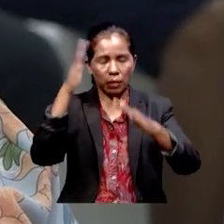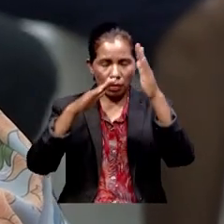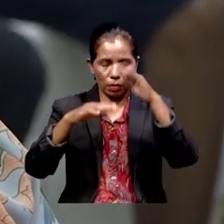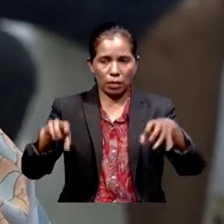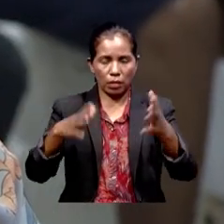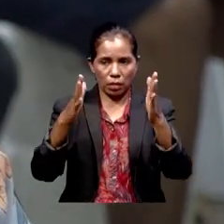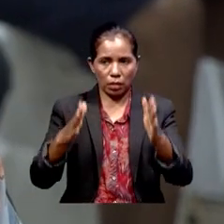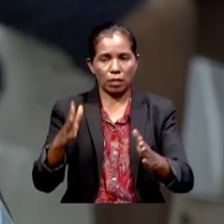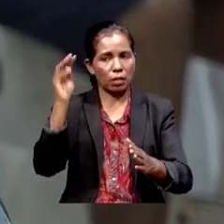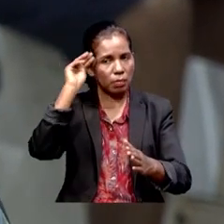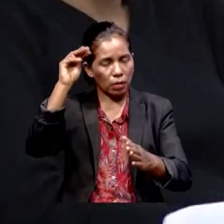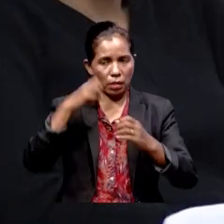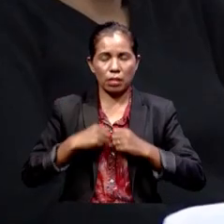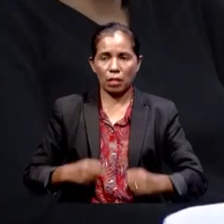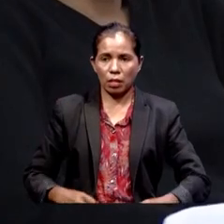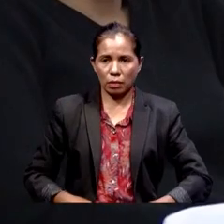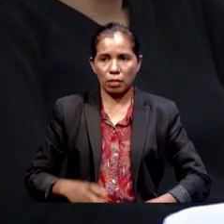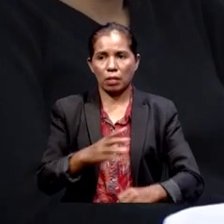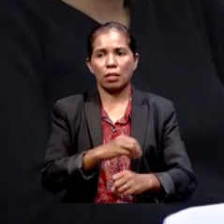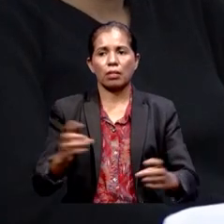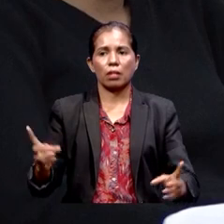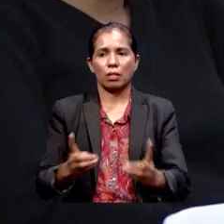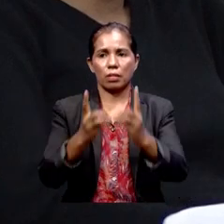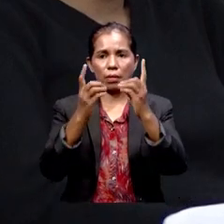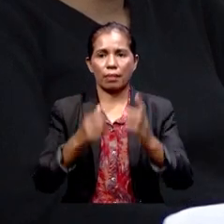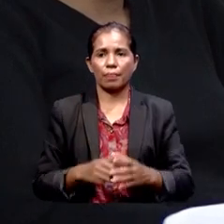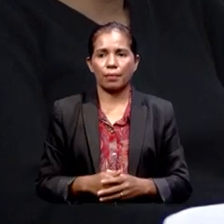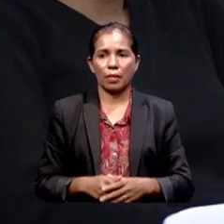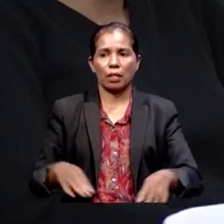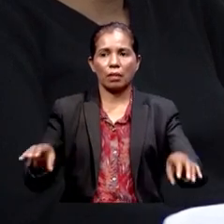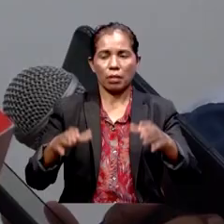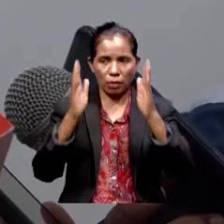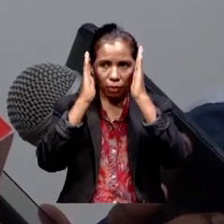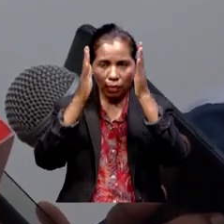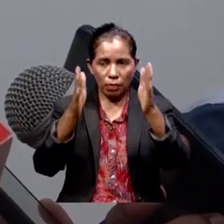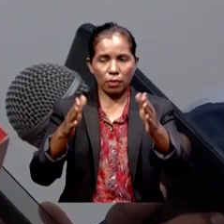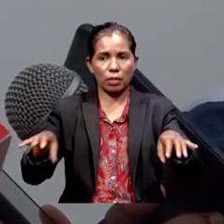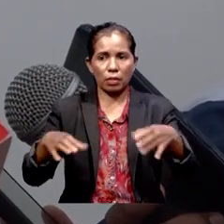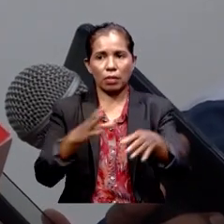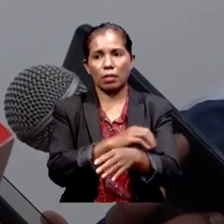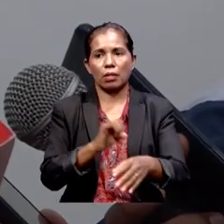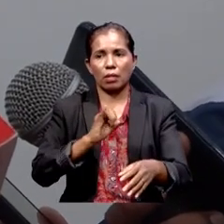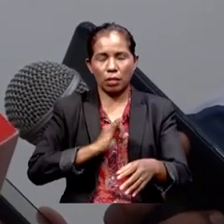recurso humano e o Ministério da Saúde ne durante ne Hassoro. Ne bem mais serviço direto e terreno.